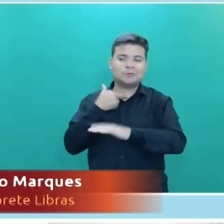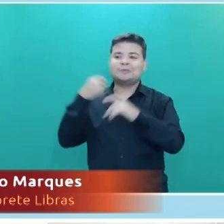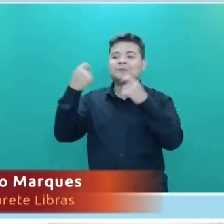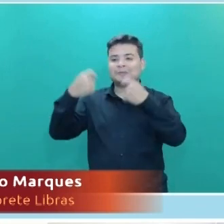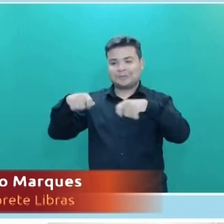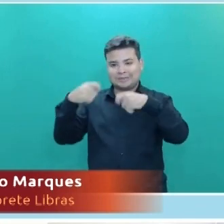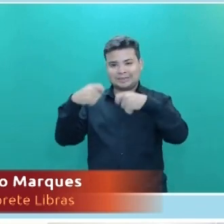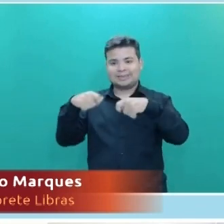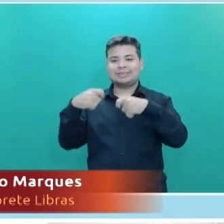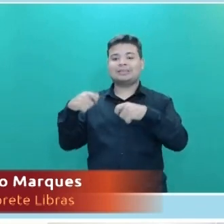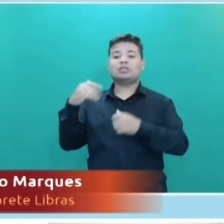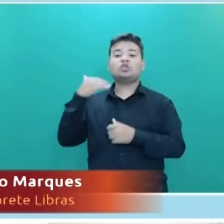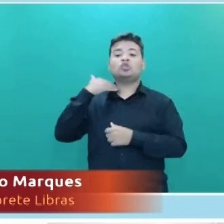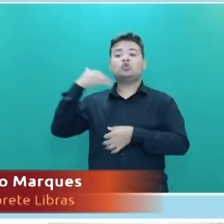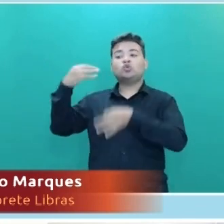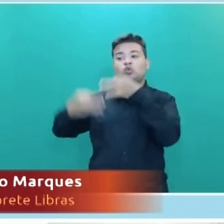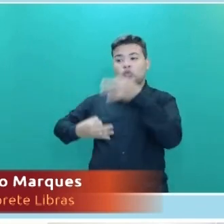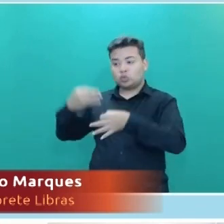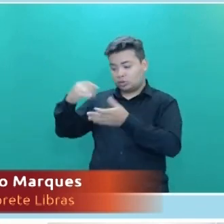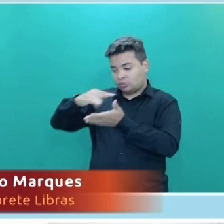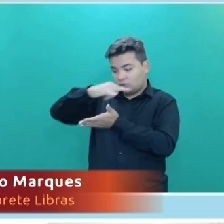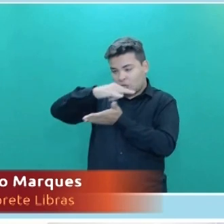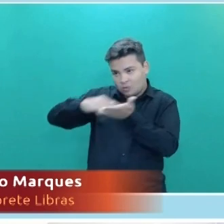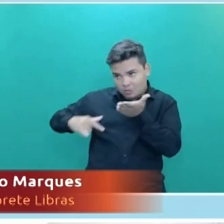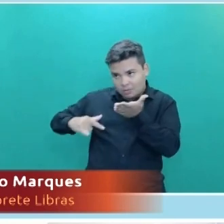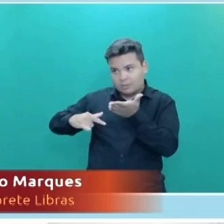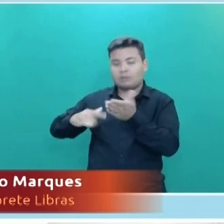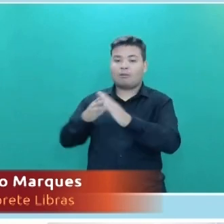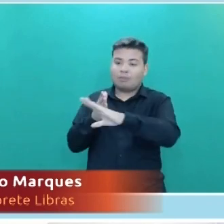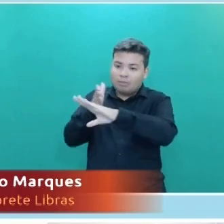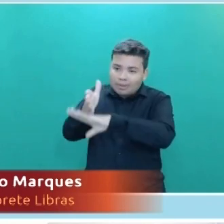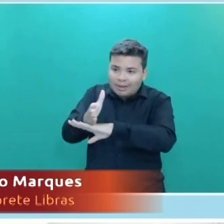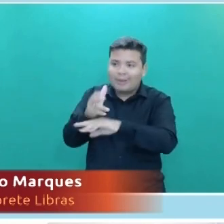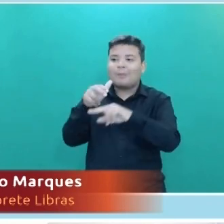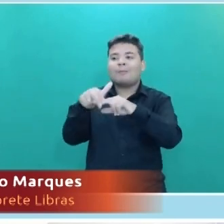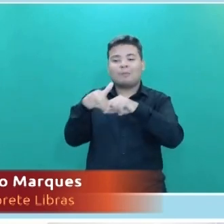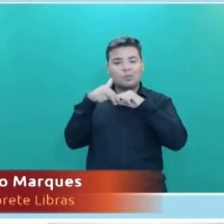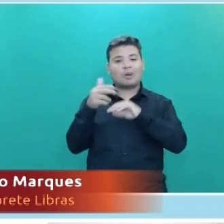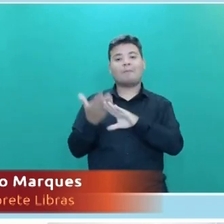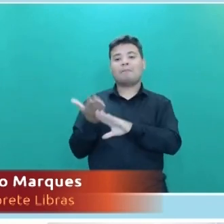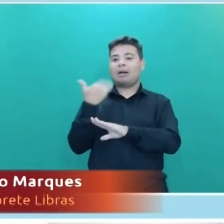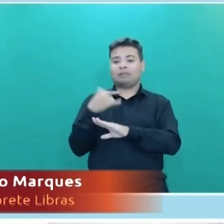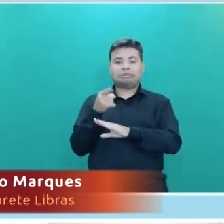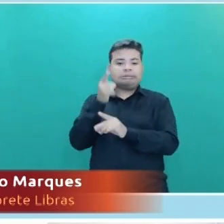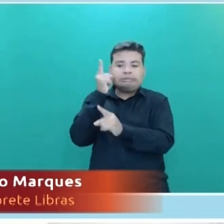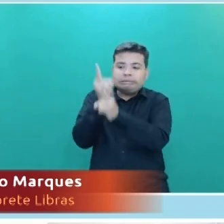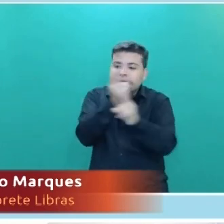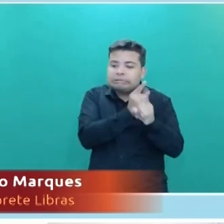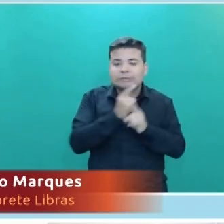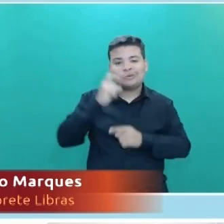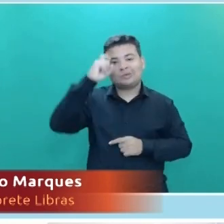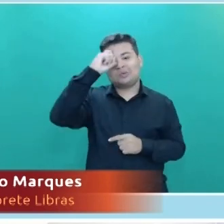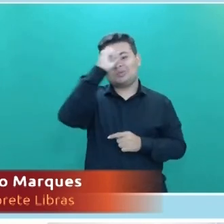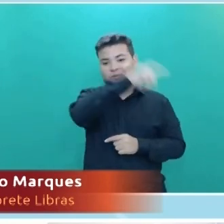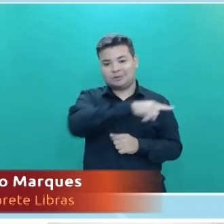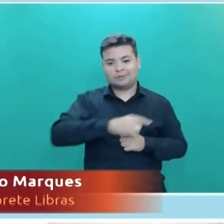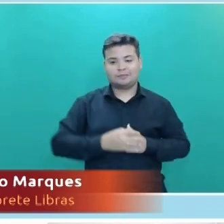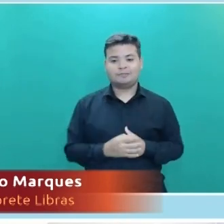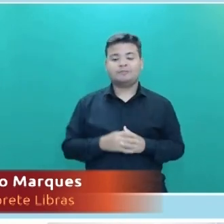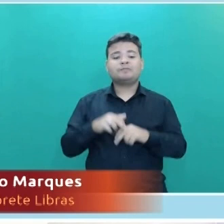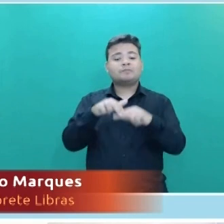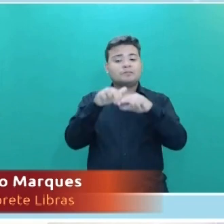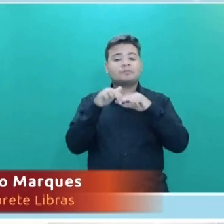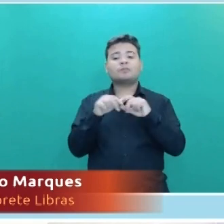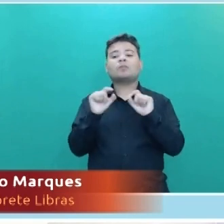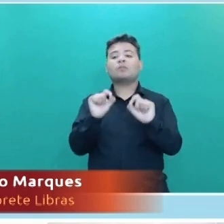tinha essa possibilidade. Além de que a gente se estranha muito disso, se admira muito,